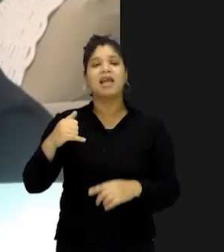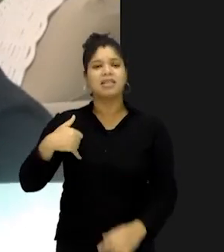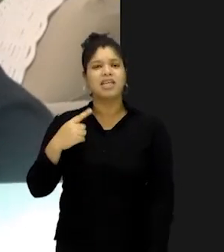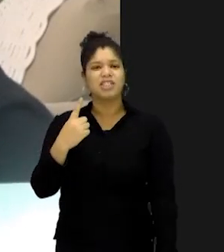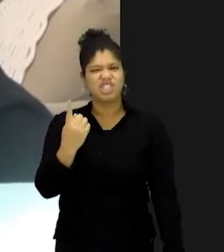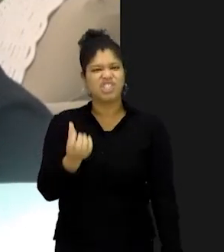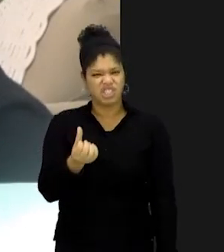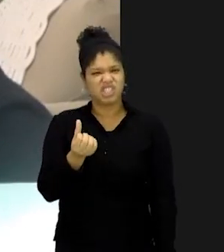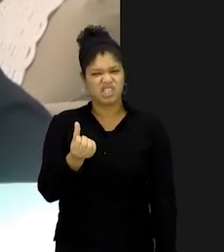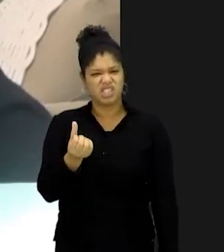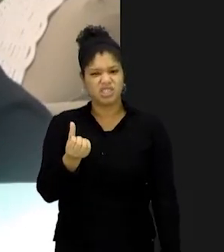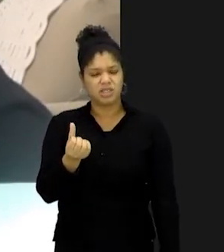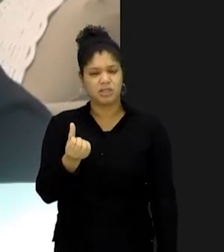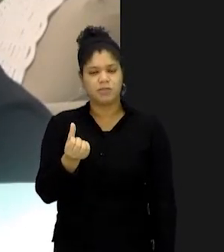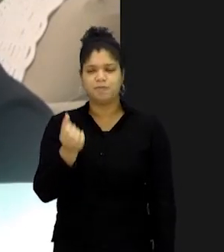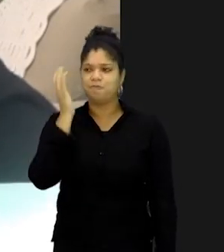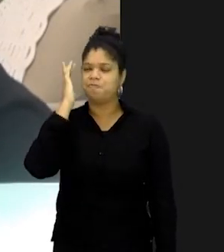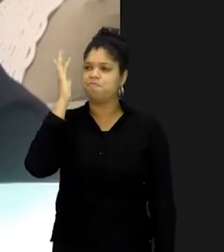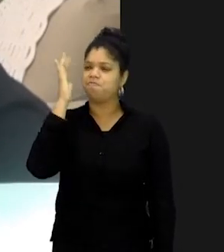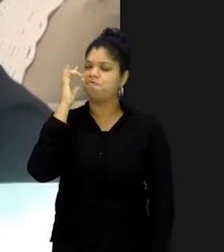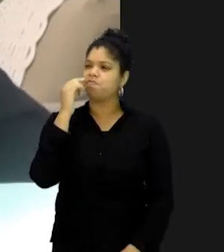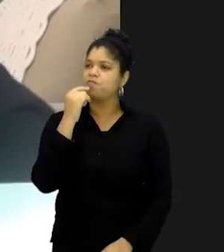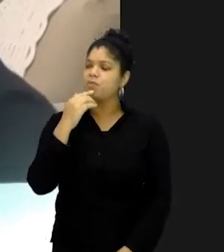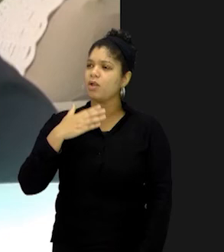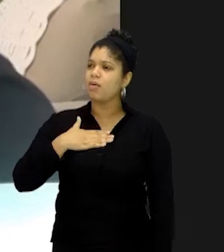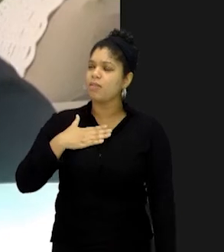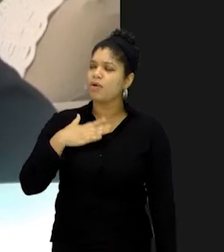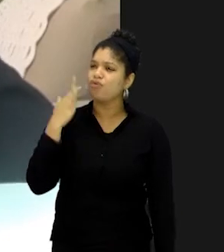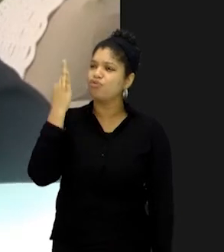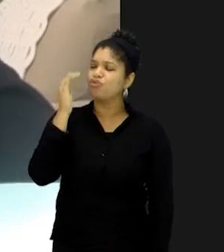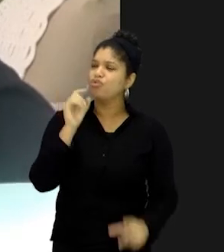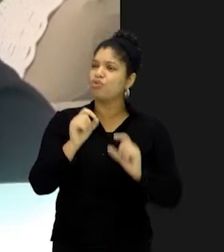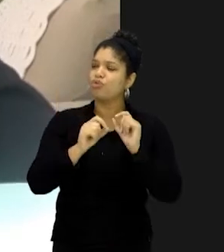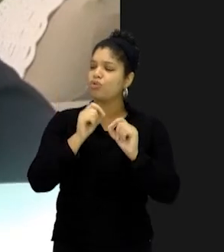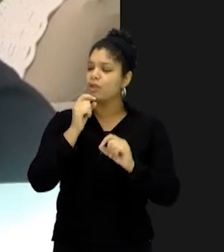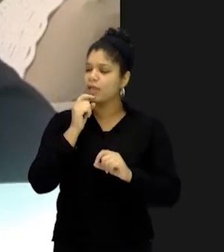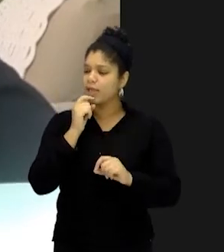foi ali para os 16 anos que eu comecei a achar interessante